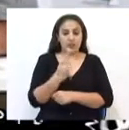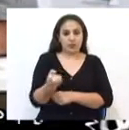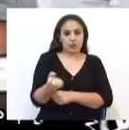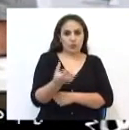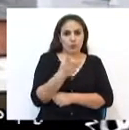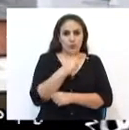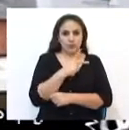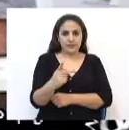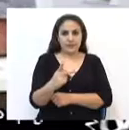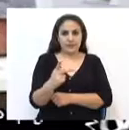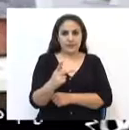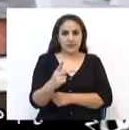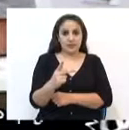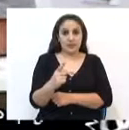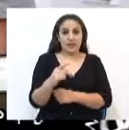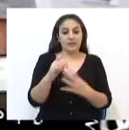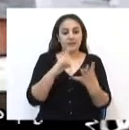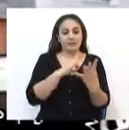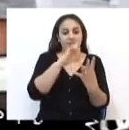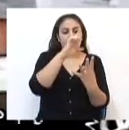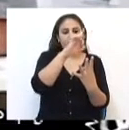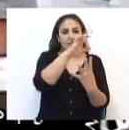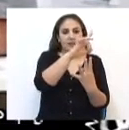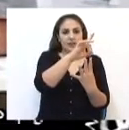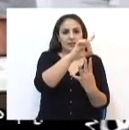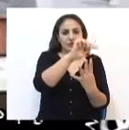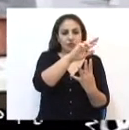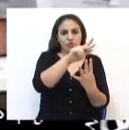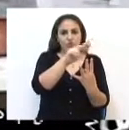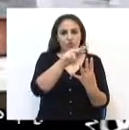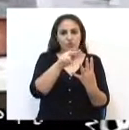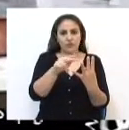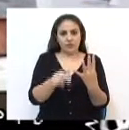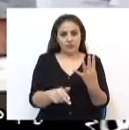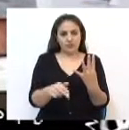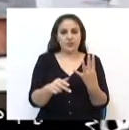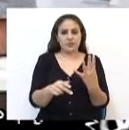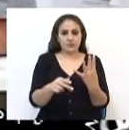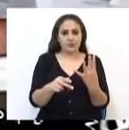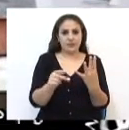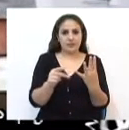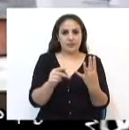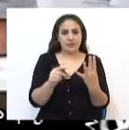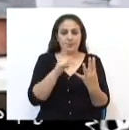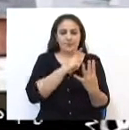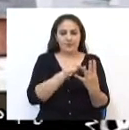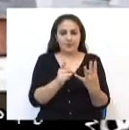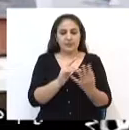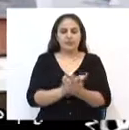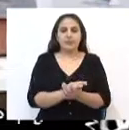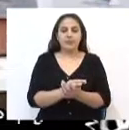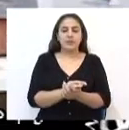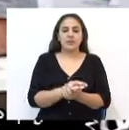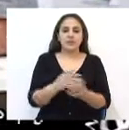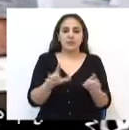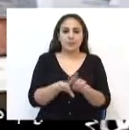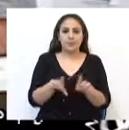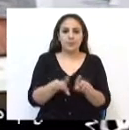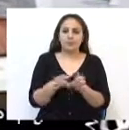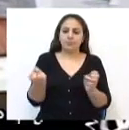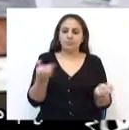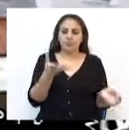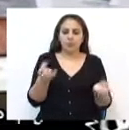legislatura 4 presidentes diferentes, para dar rotatividade no cargo. E a novidade é que desses